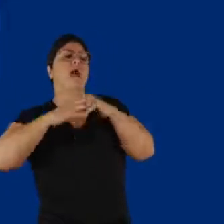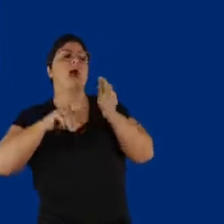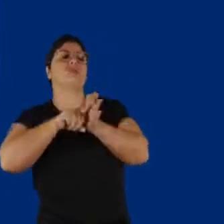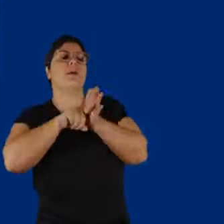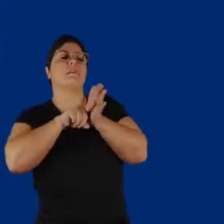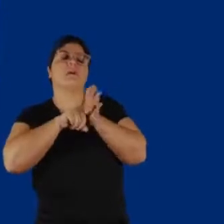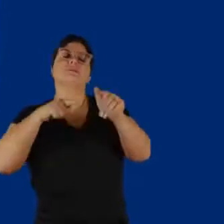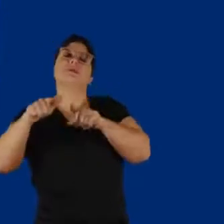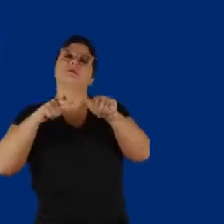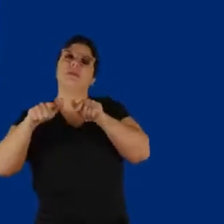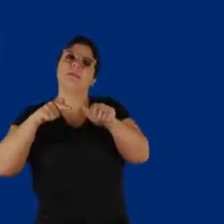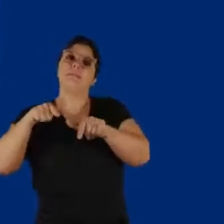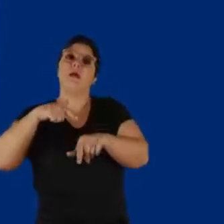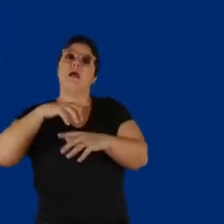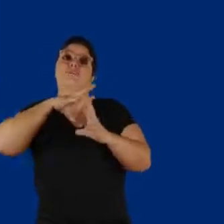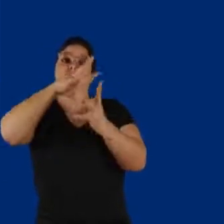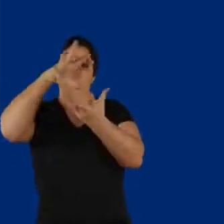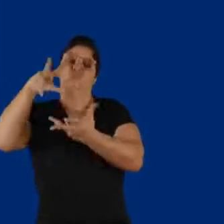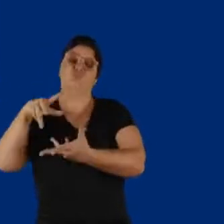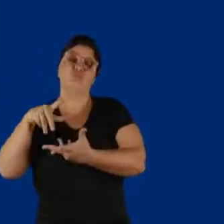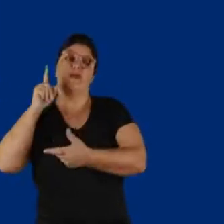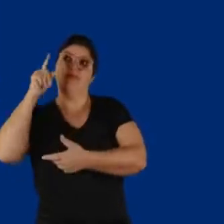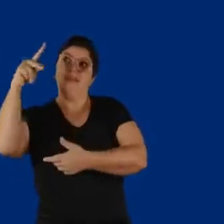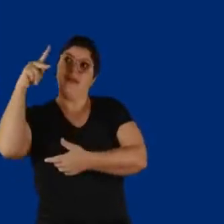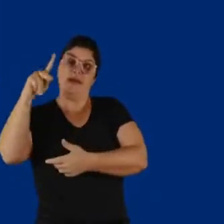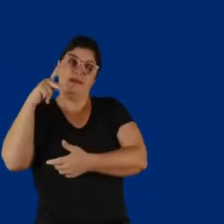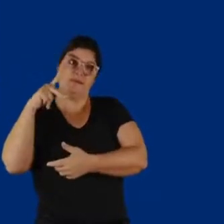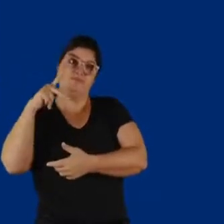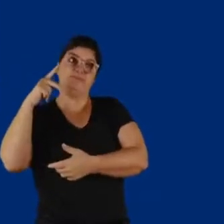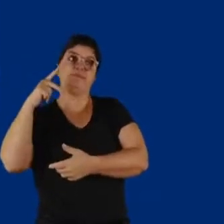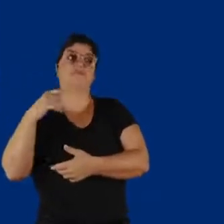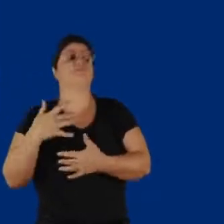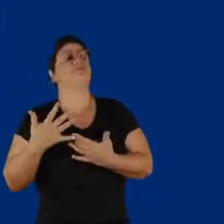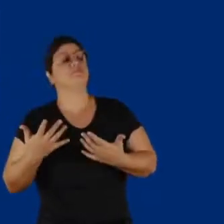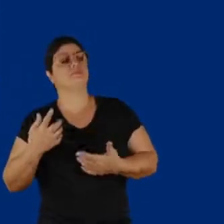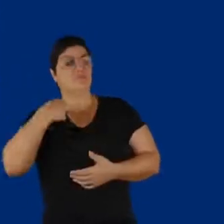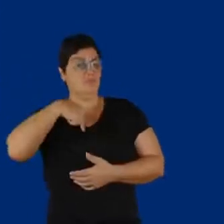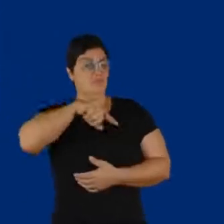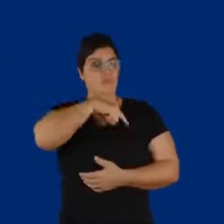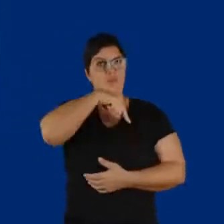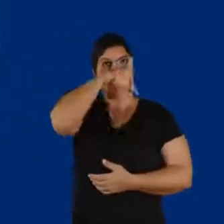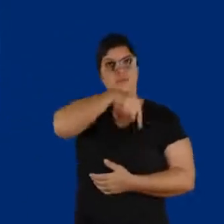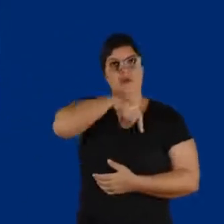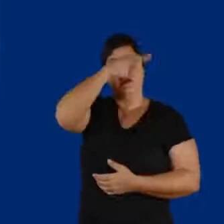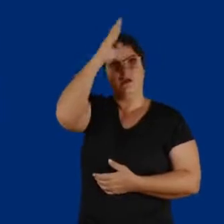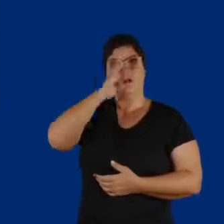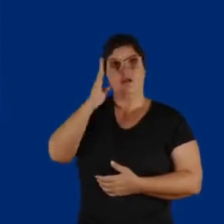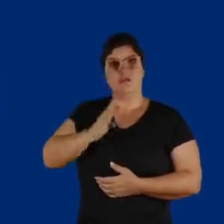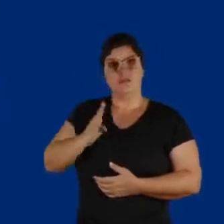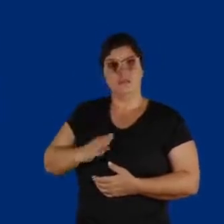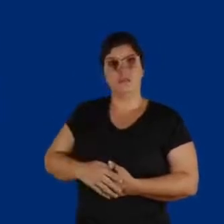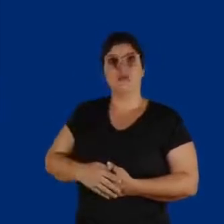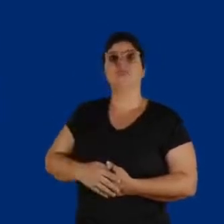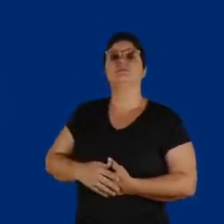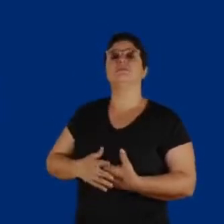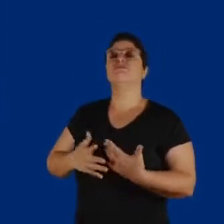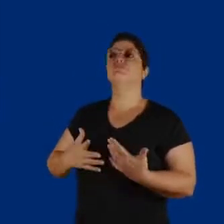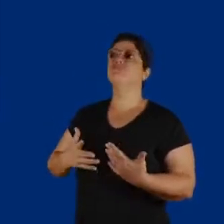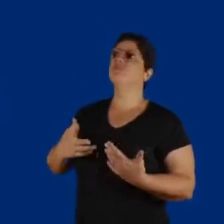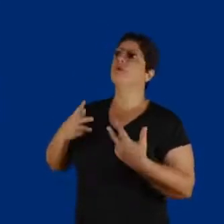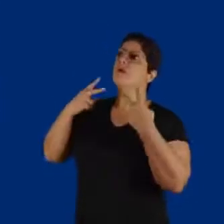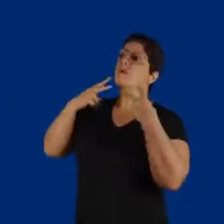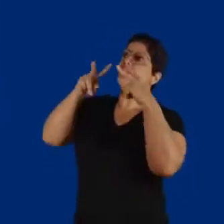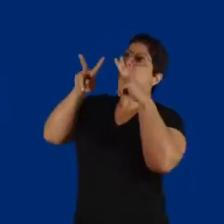e no trabalho internacional. E que nós, no Brasil, como ela própria falou, da doutora Anice da Silveira, né, citou o